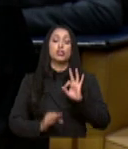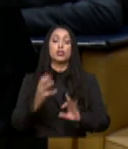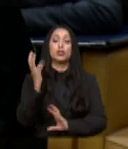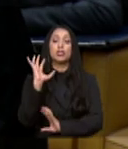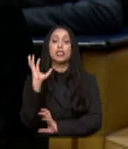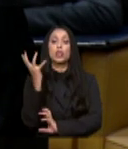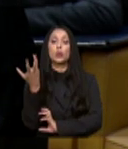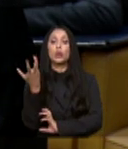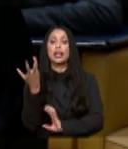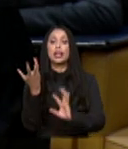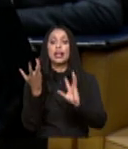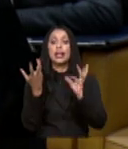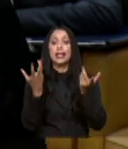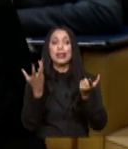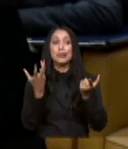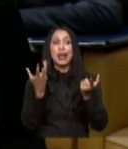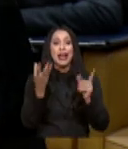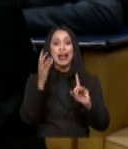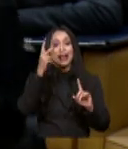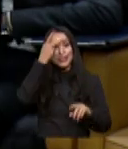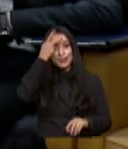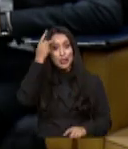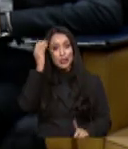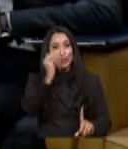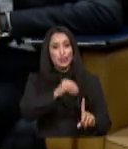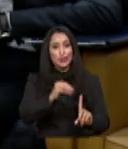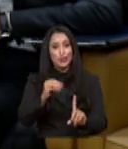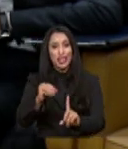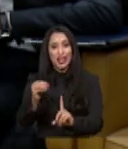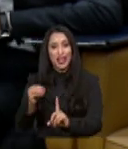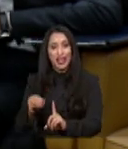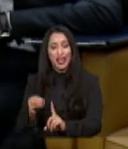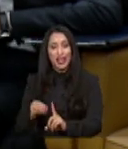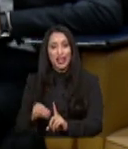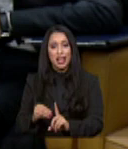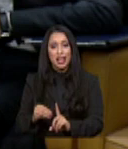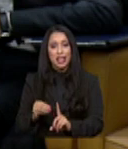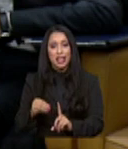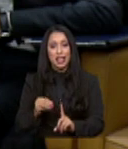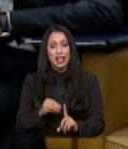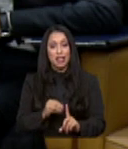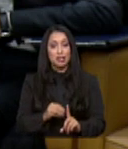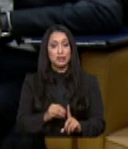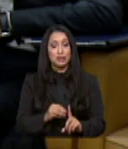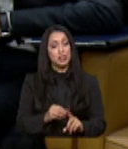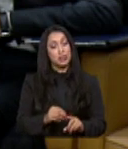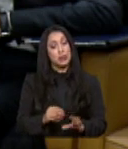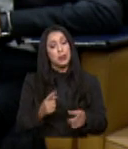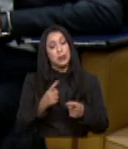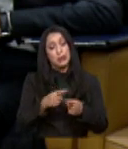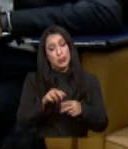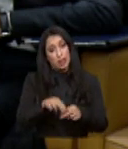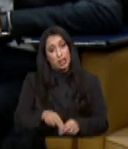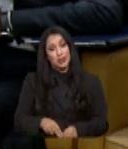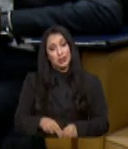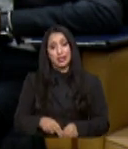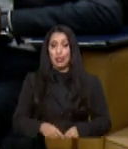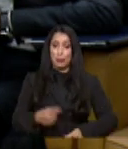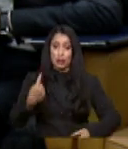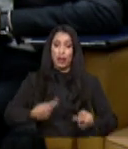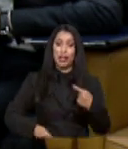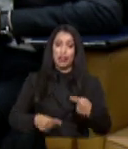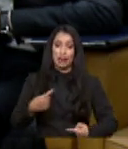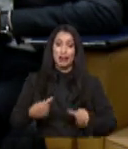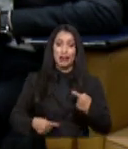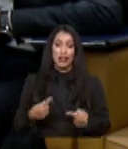primeiro aqueles grupos que são mais vulneráveis, que são mais vulnerabilizados pelas escolhas políticas, que não cabem e